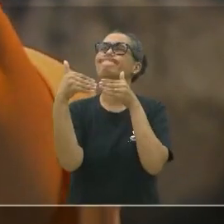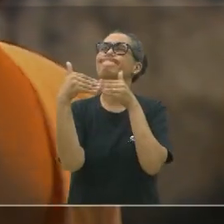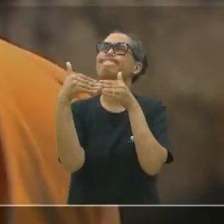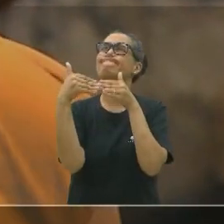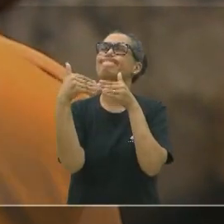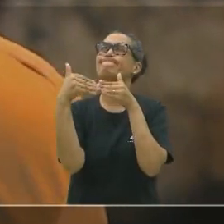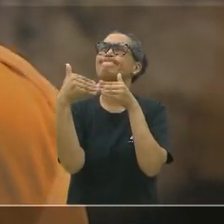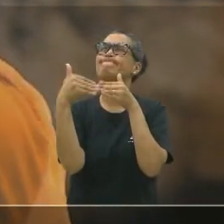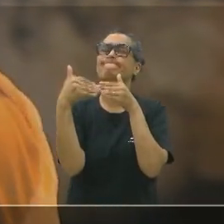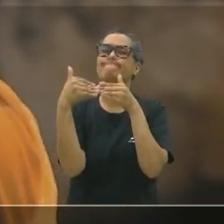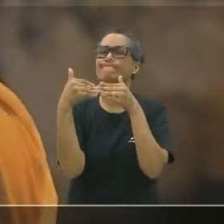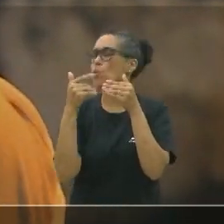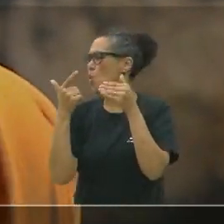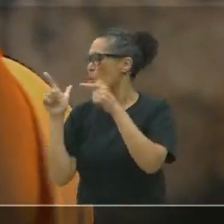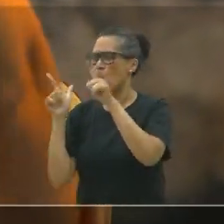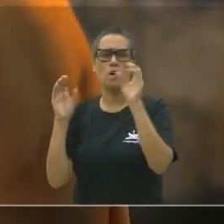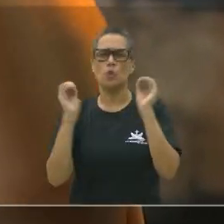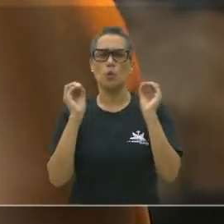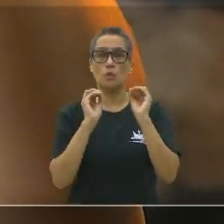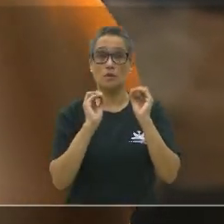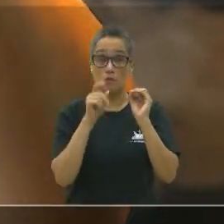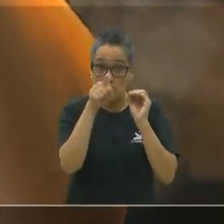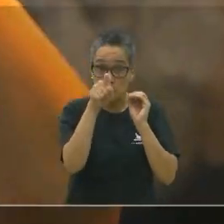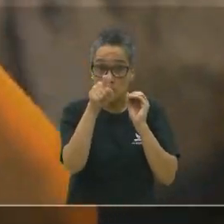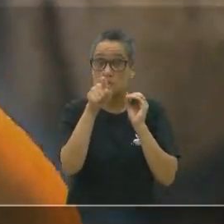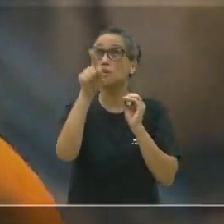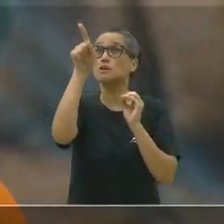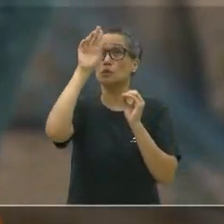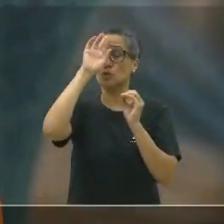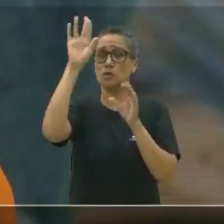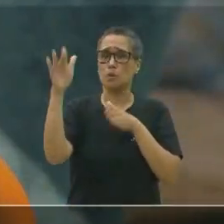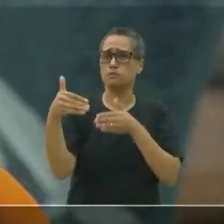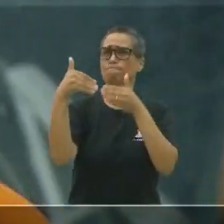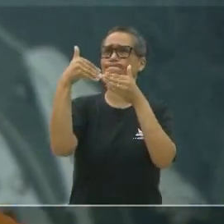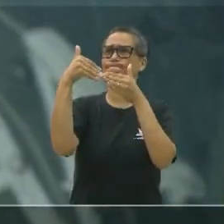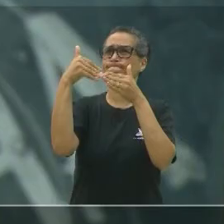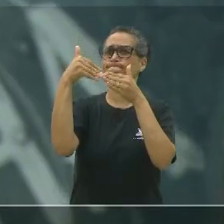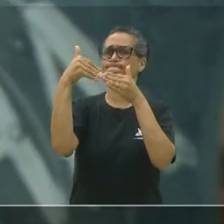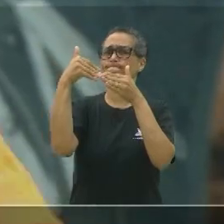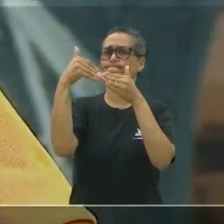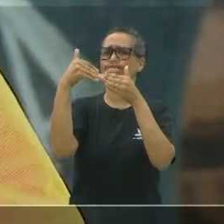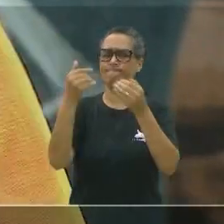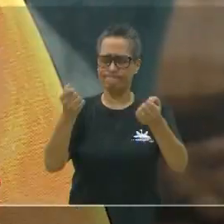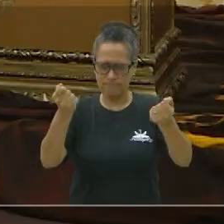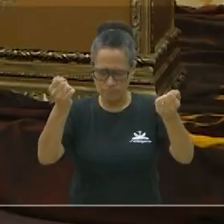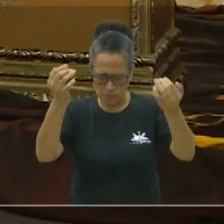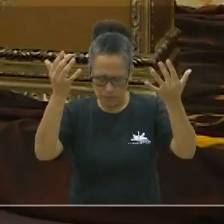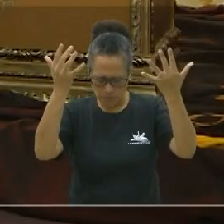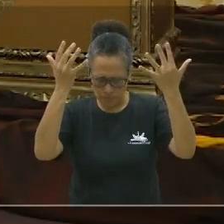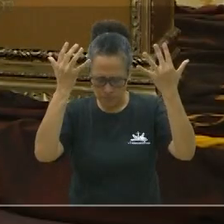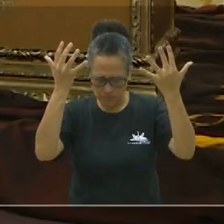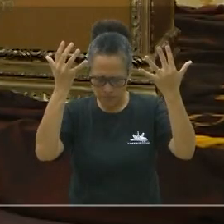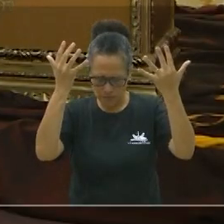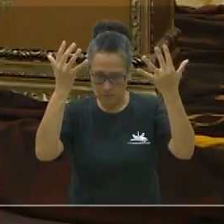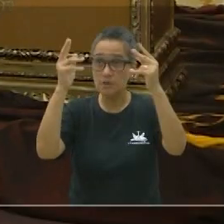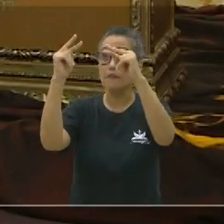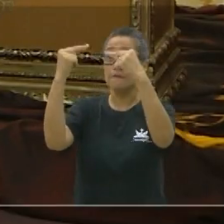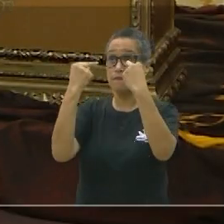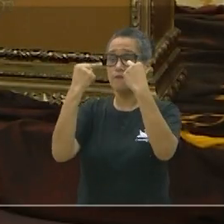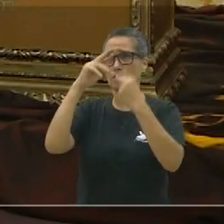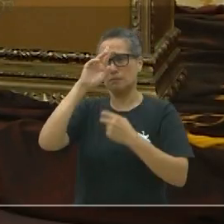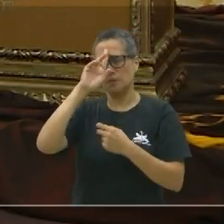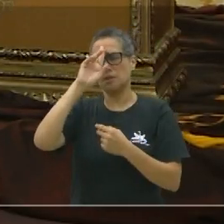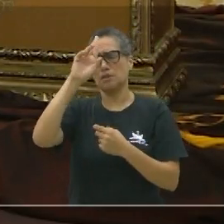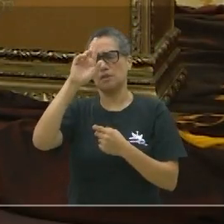Ele, mais ninguém, mais ninguém. Com seus braços erguidos, olhos fechados, Senhor, escuta.